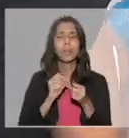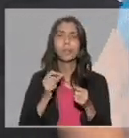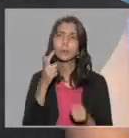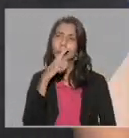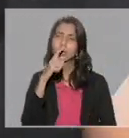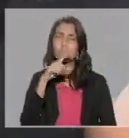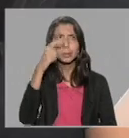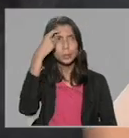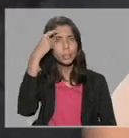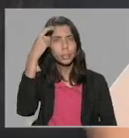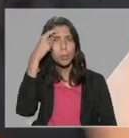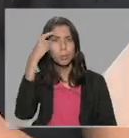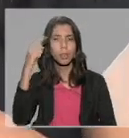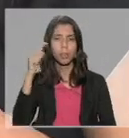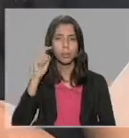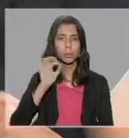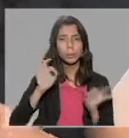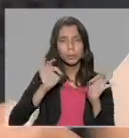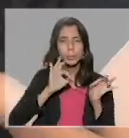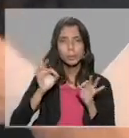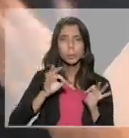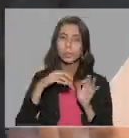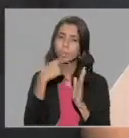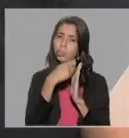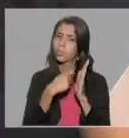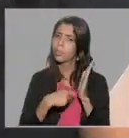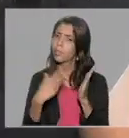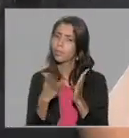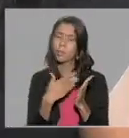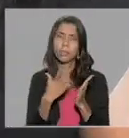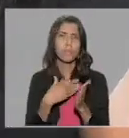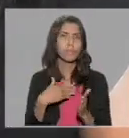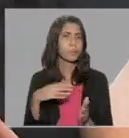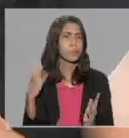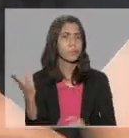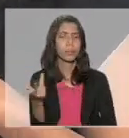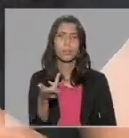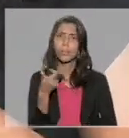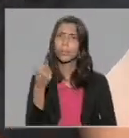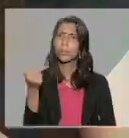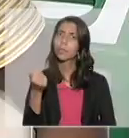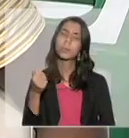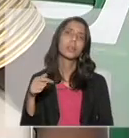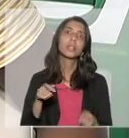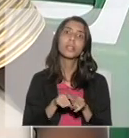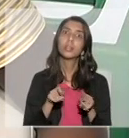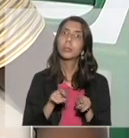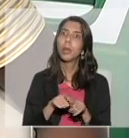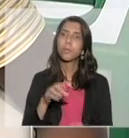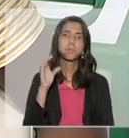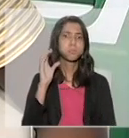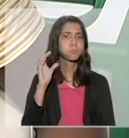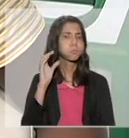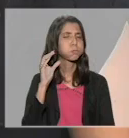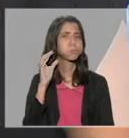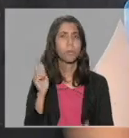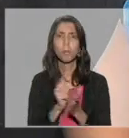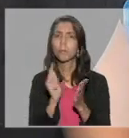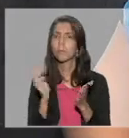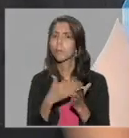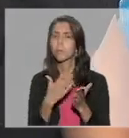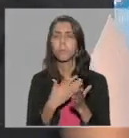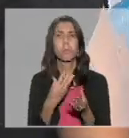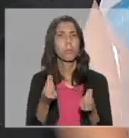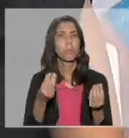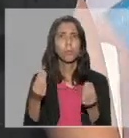faziam, né, para estruturar o pensamento, escrever livros maravilhosos e em volume de tantas